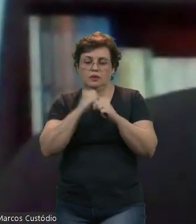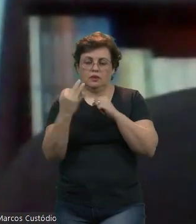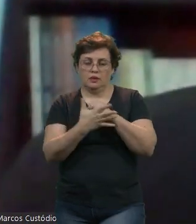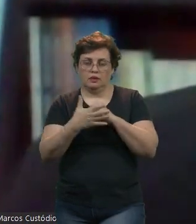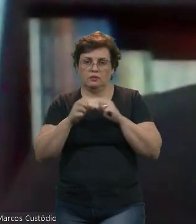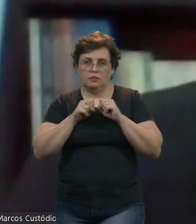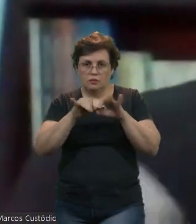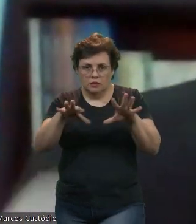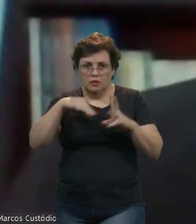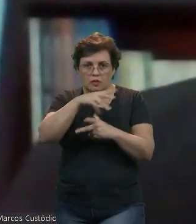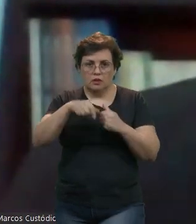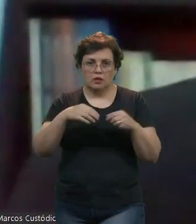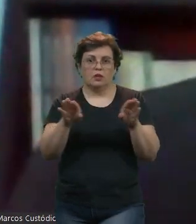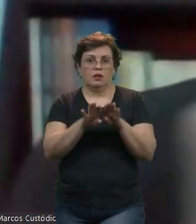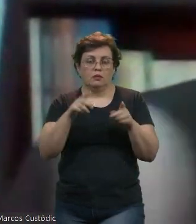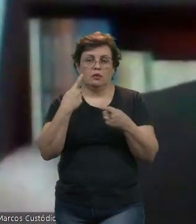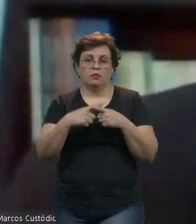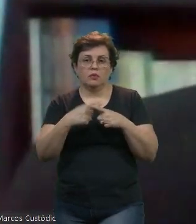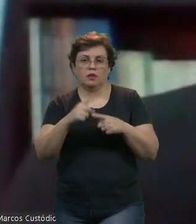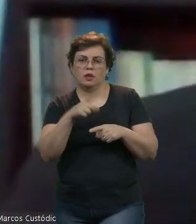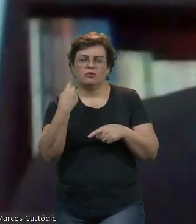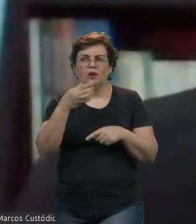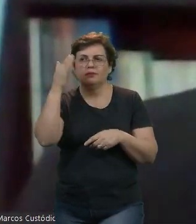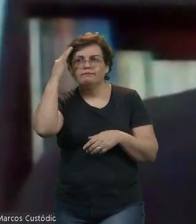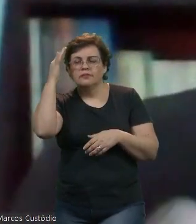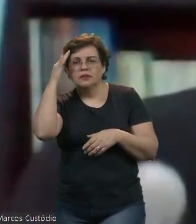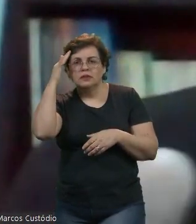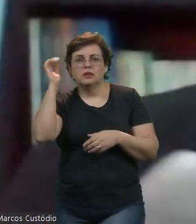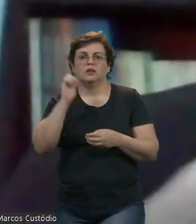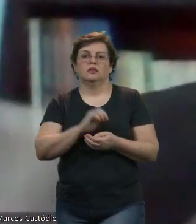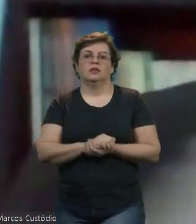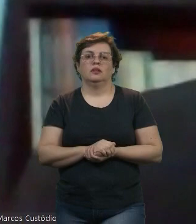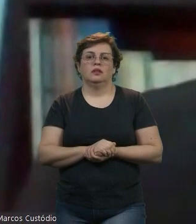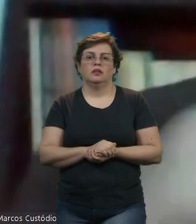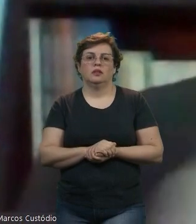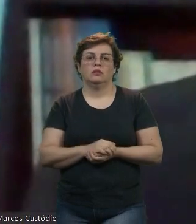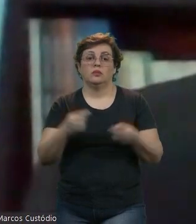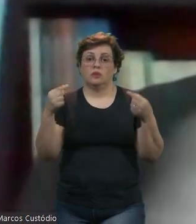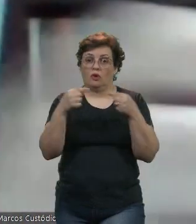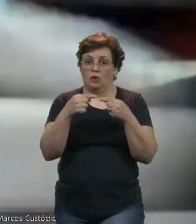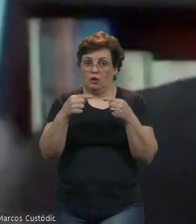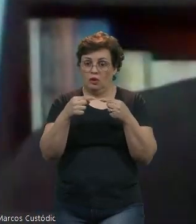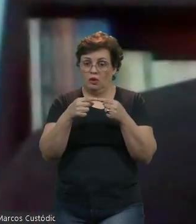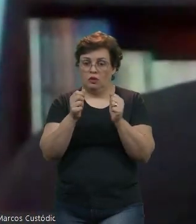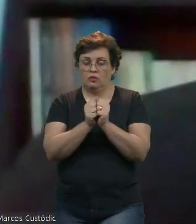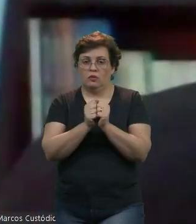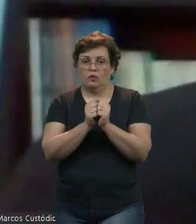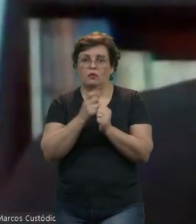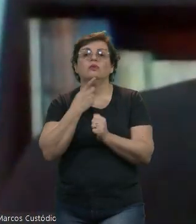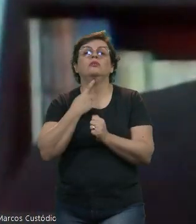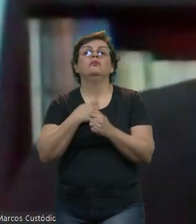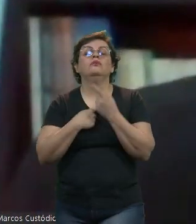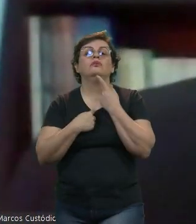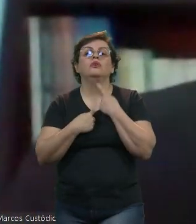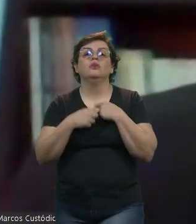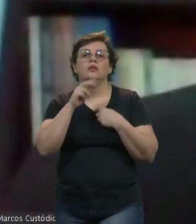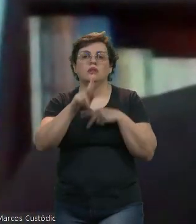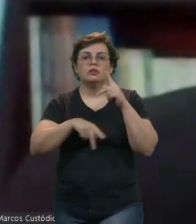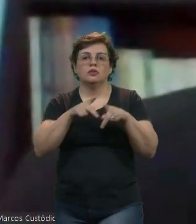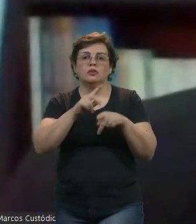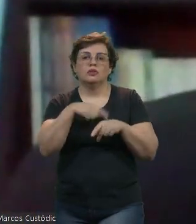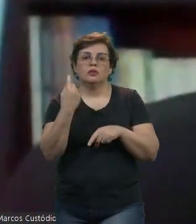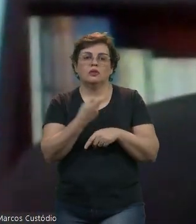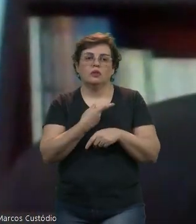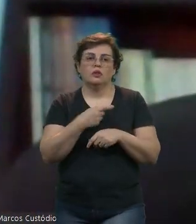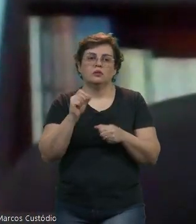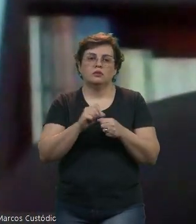nós fizemos, e também porque foi o entendimento da Câmara, e também porque foi o alinhamento com a vontade popular, nós fizemos